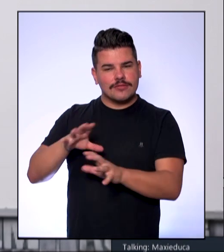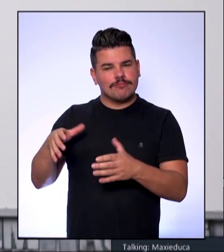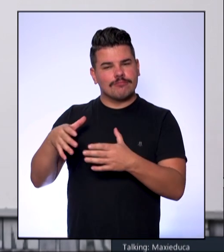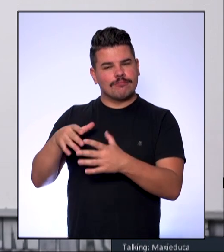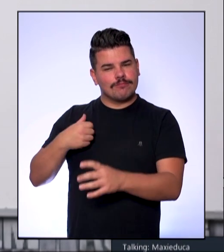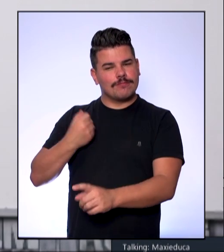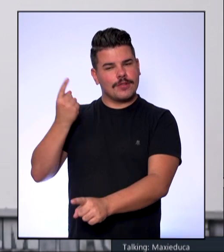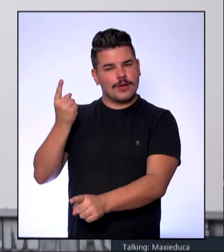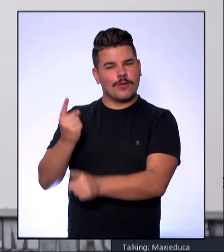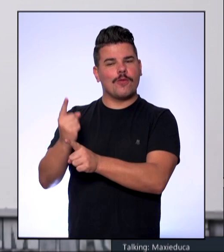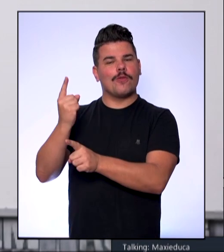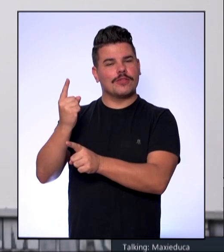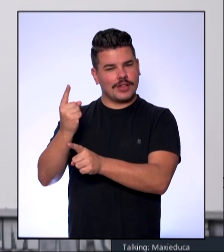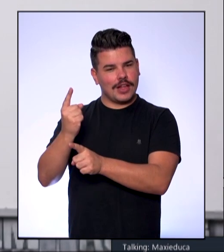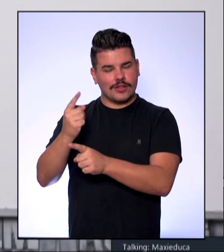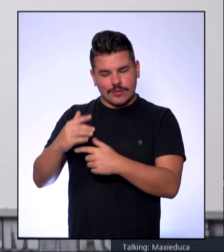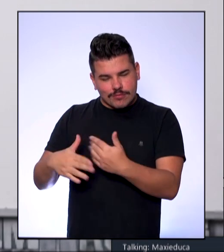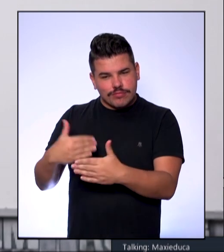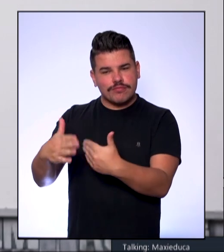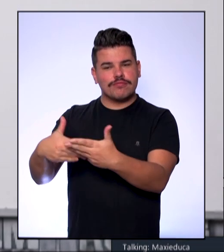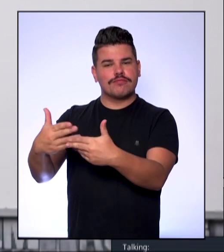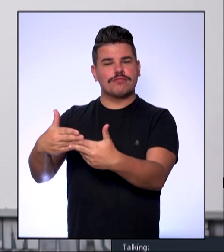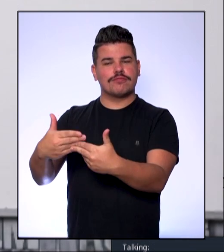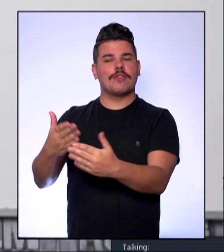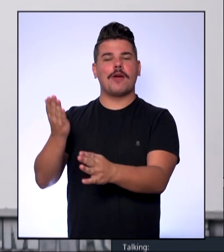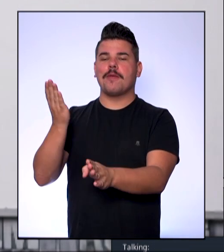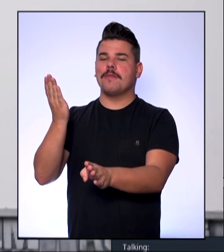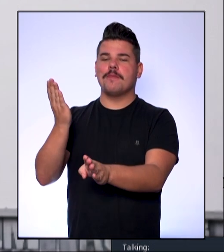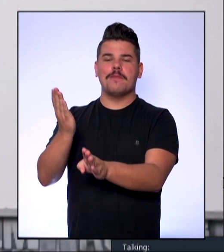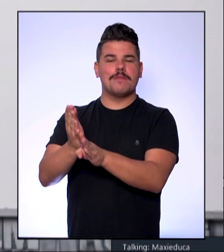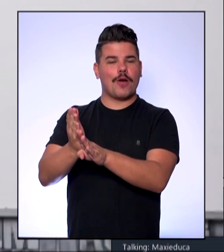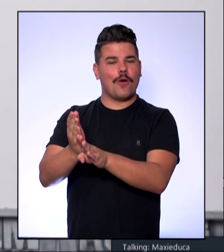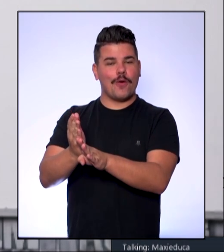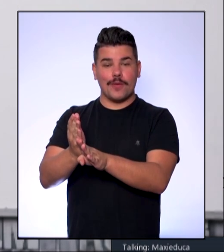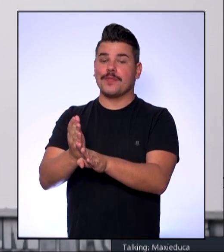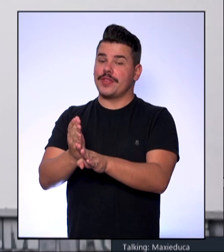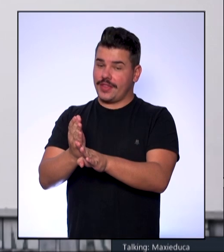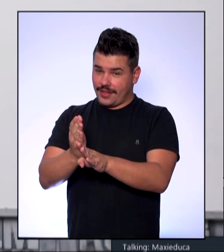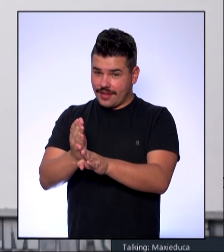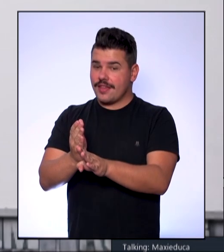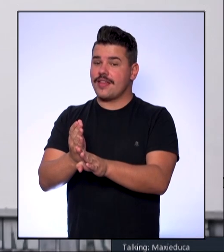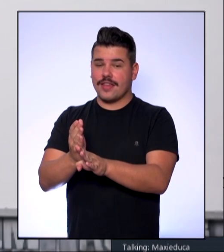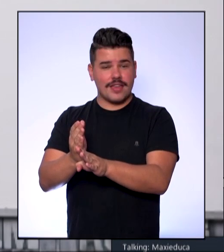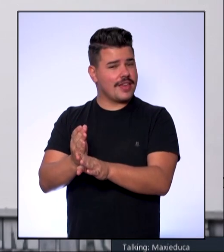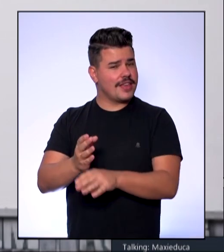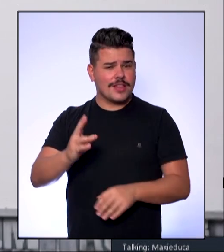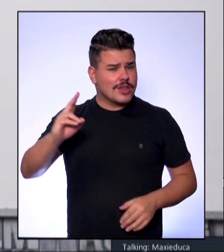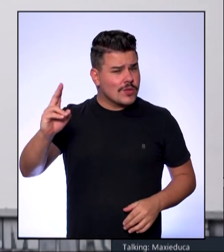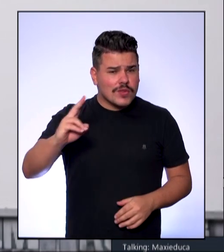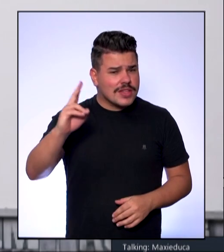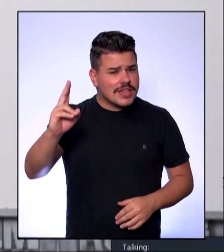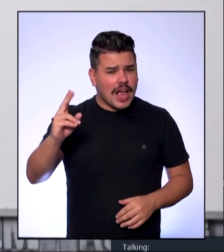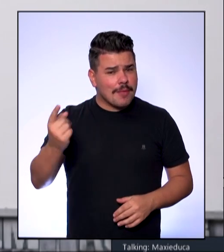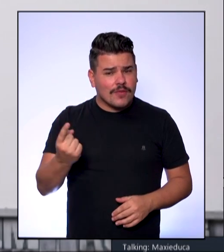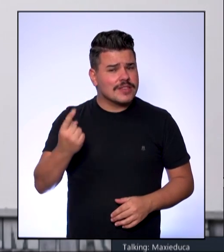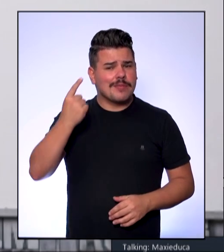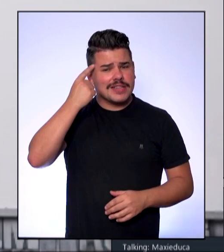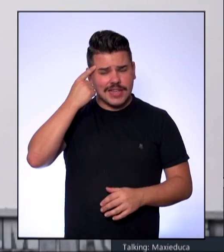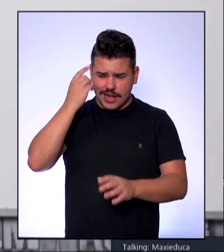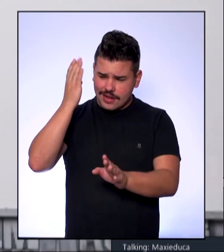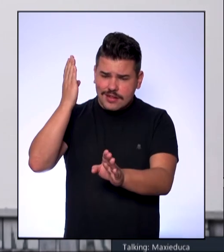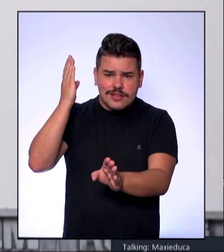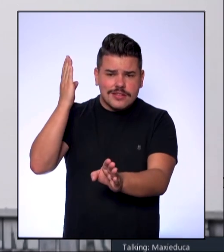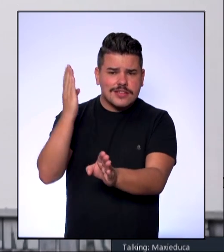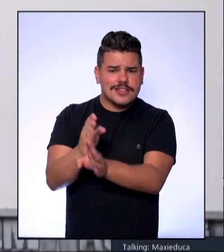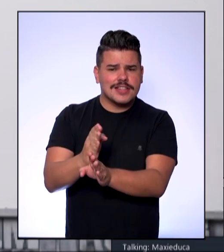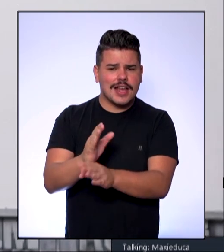encontrado ou está sendo descoberto? Não dá mais para usar o termo descoberta,